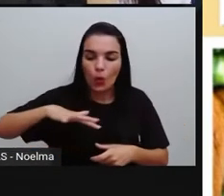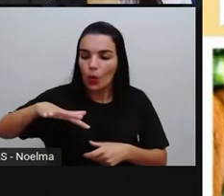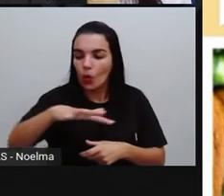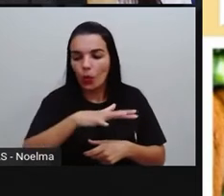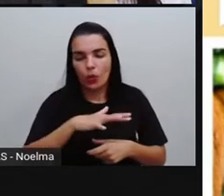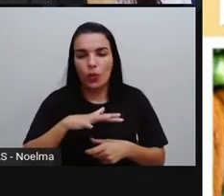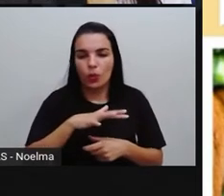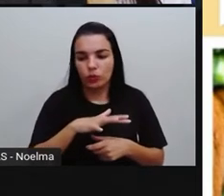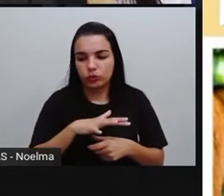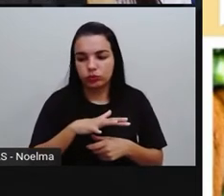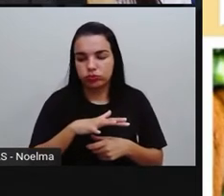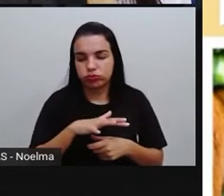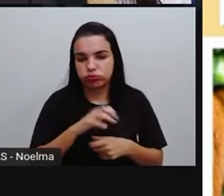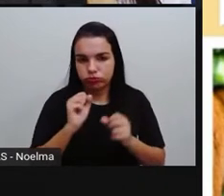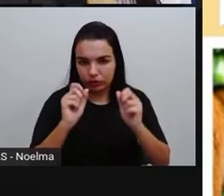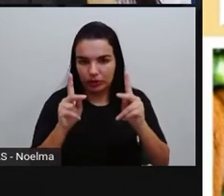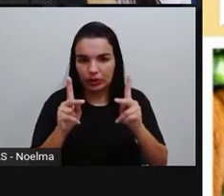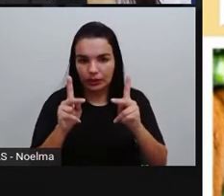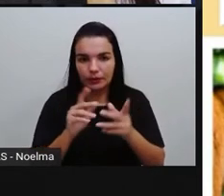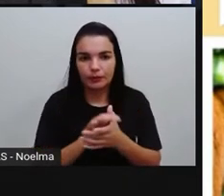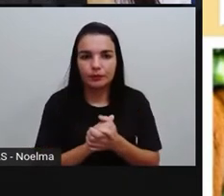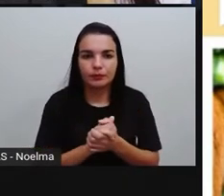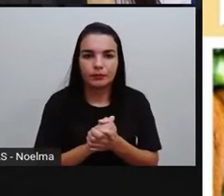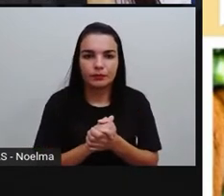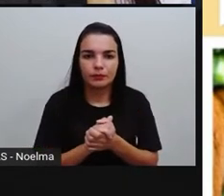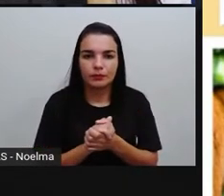o ecossistema, certo?